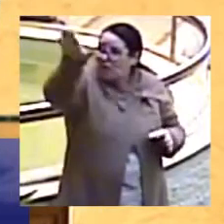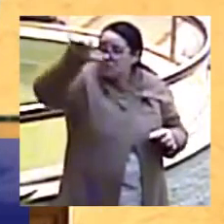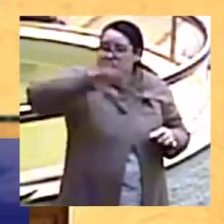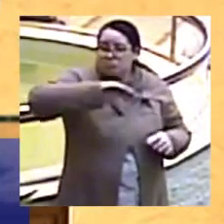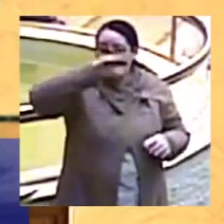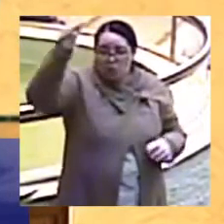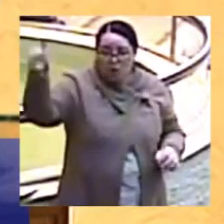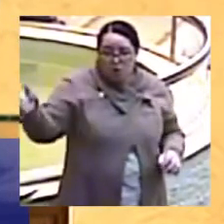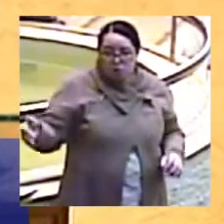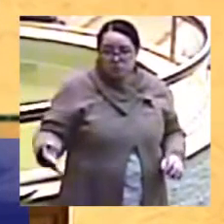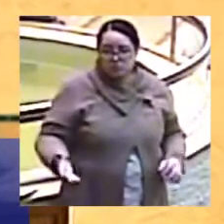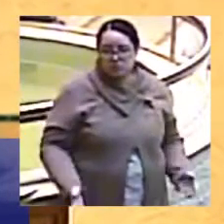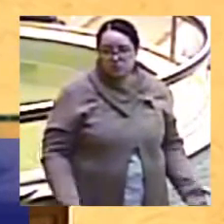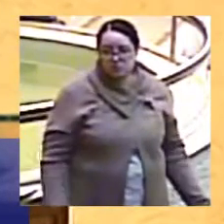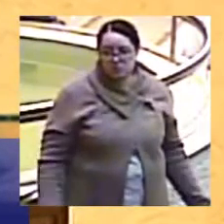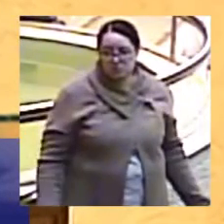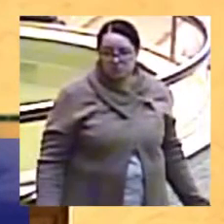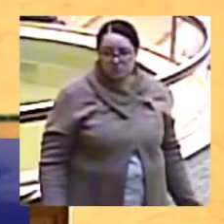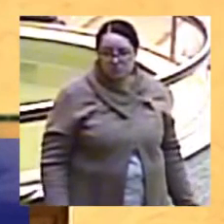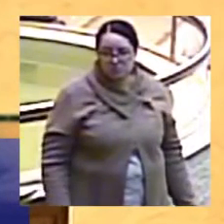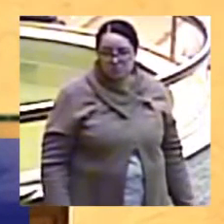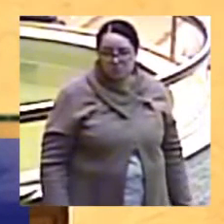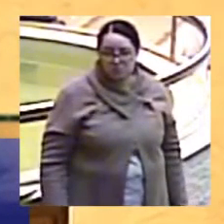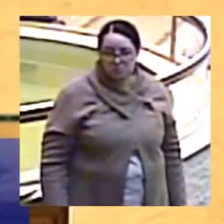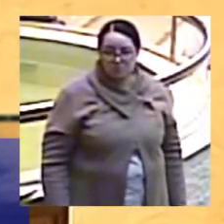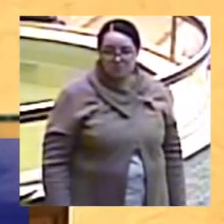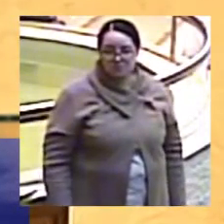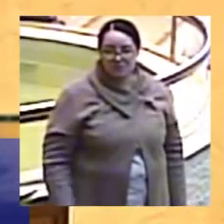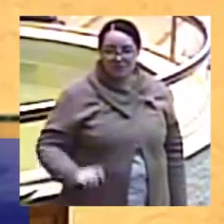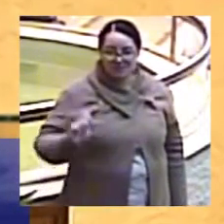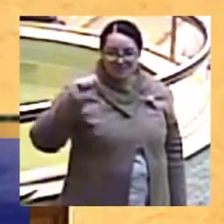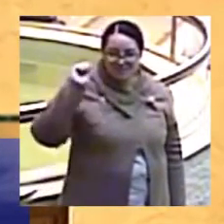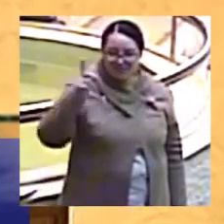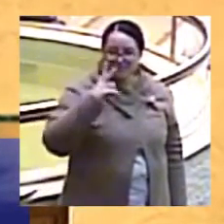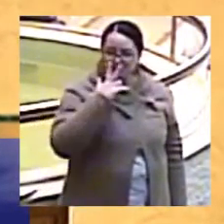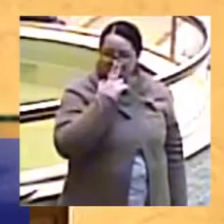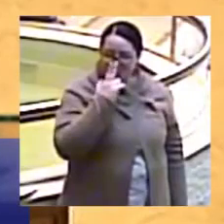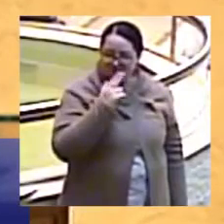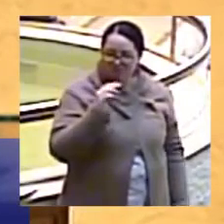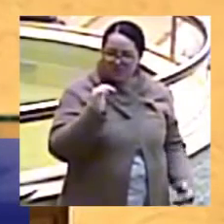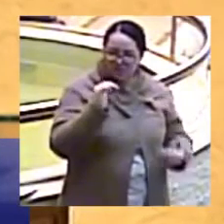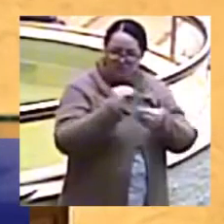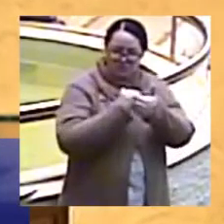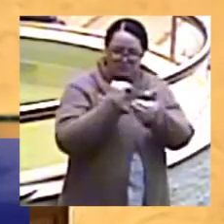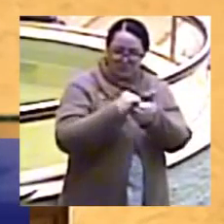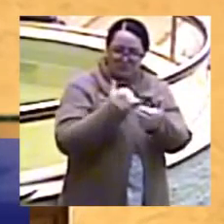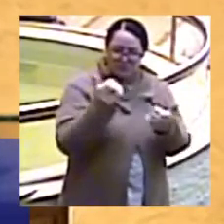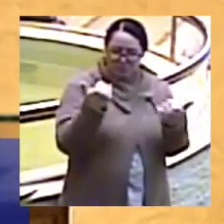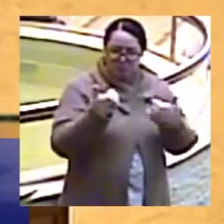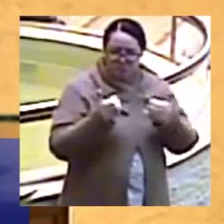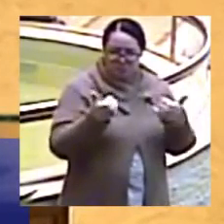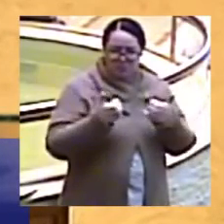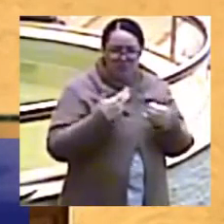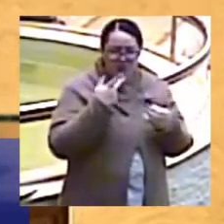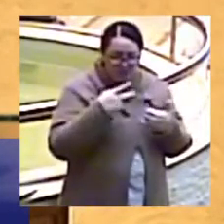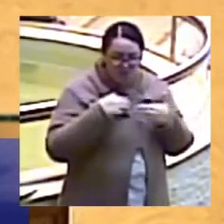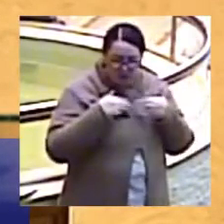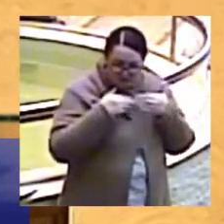aqui, é que ele está ouvindo uma mensagem dos conselheiros, dizendo o seguinte, não enfrenta o problema.